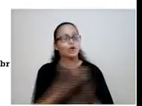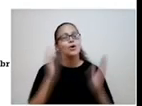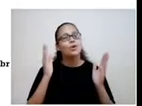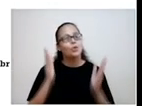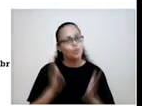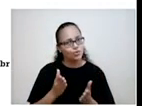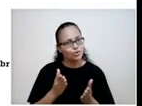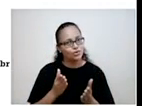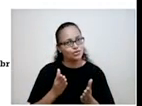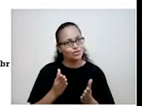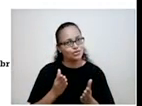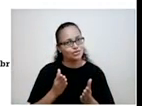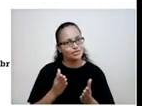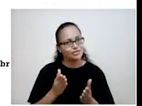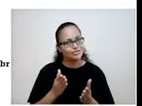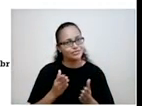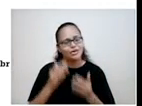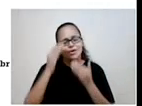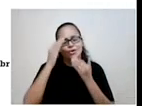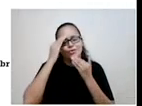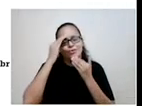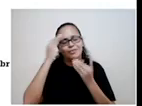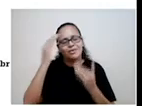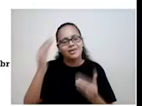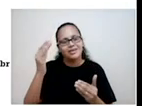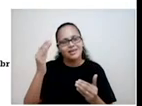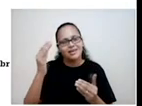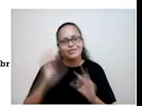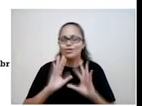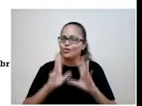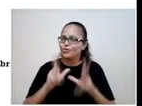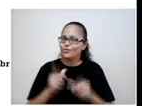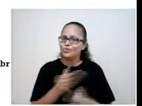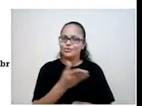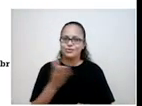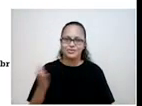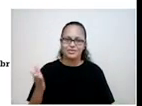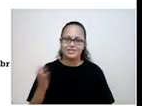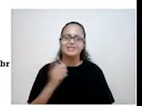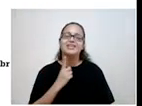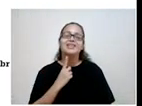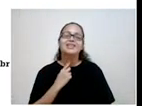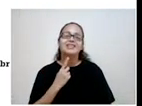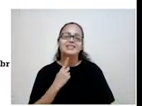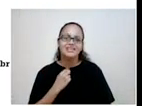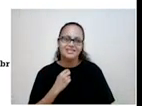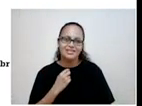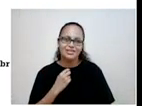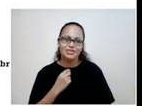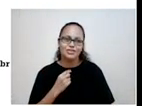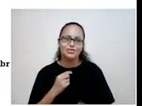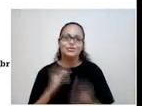hoje eu tenho que deixar o meu muito obrigado a todos vocês. Desejo um